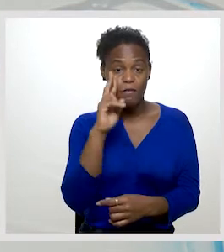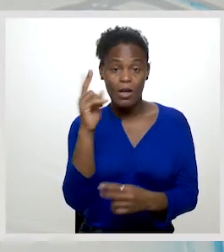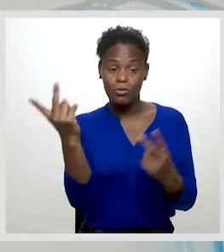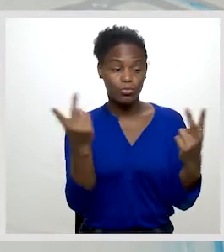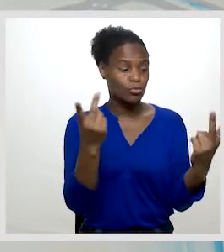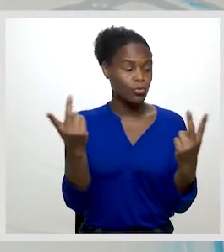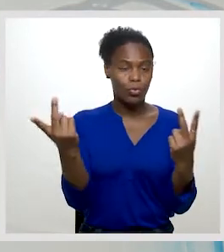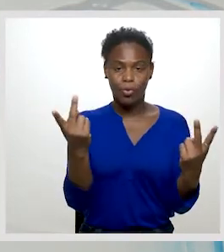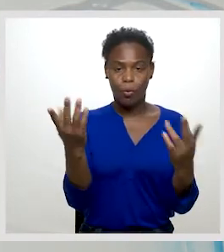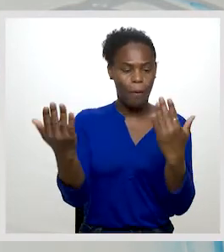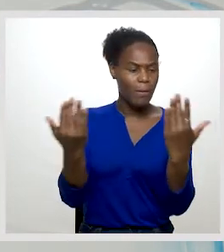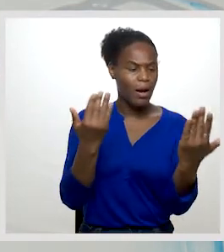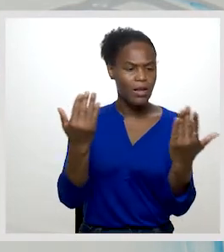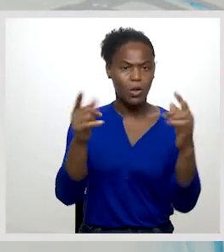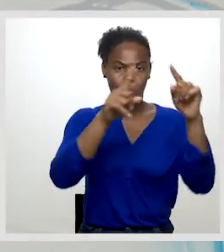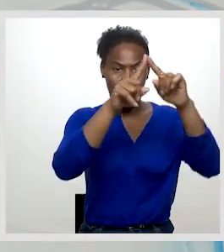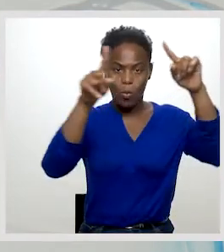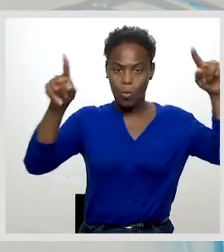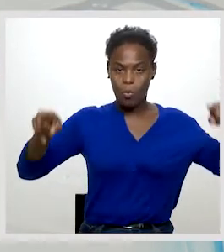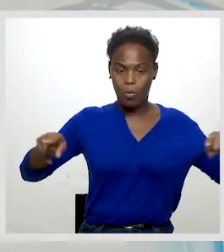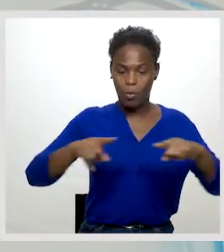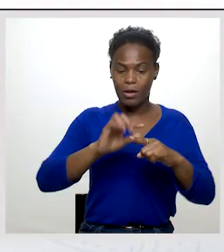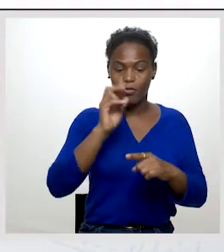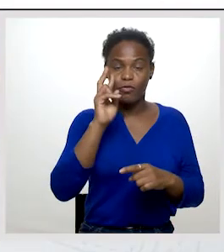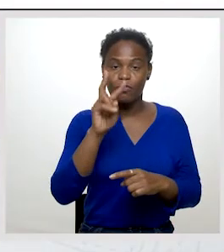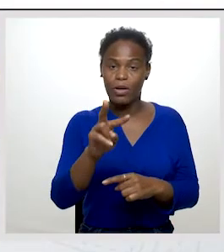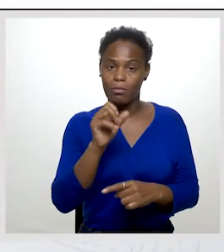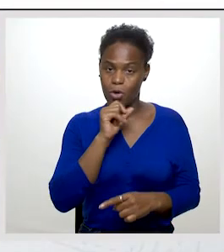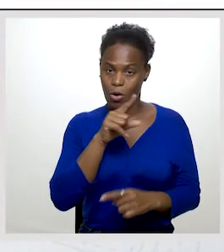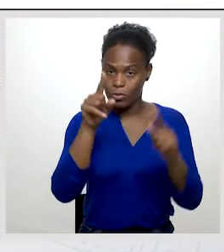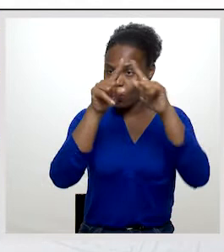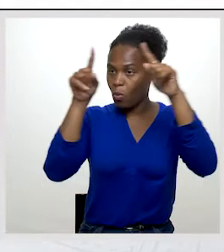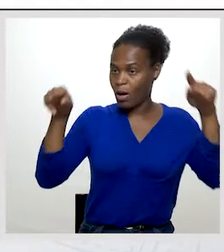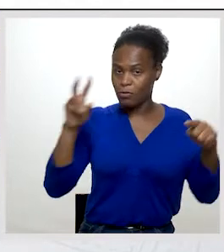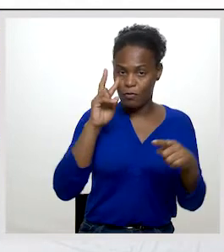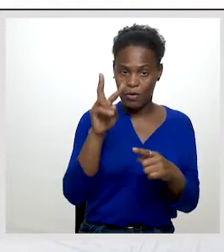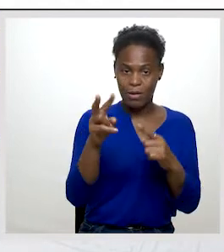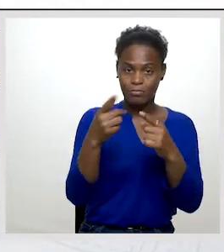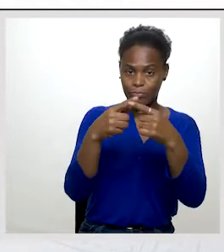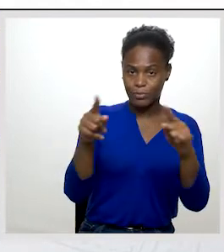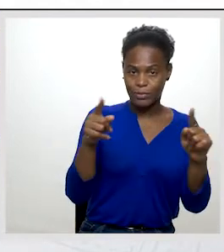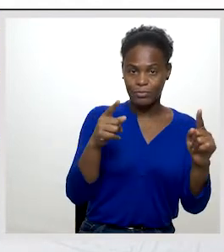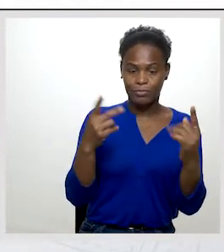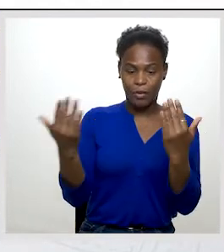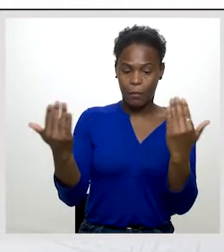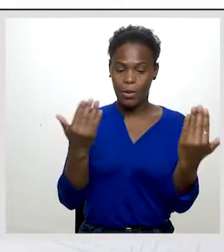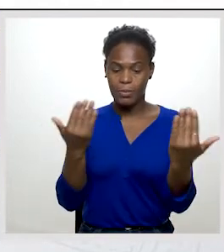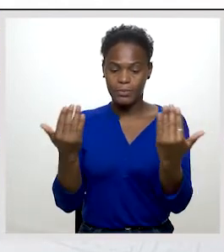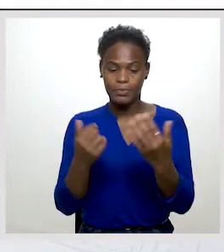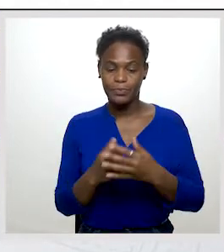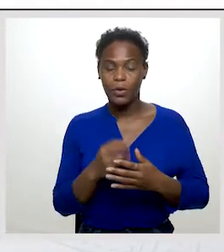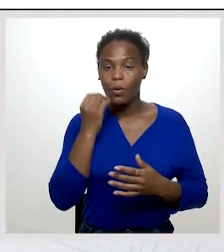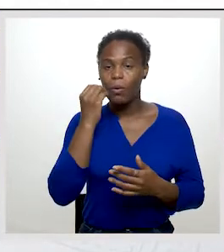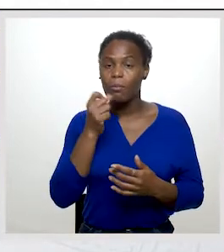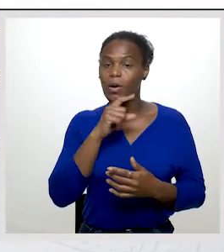atmosferas, vamos fazer uma comparação num pequeno quadro que vocês podem constatar aqui no nosso slide. Como